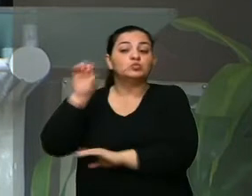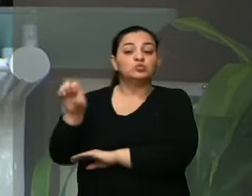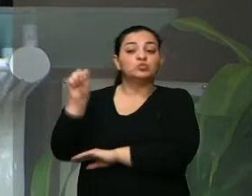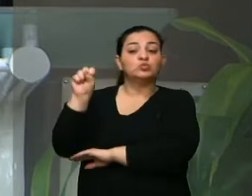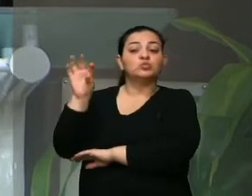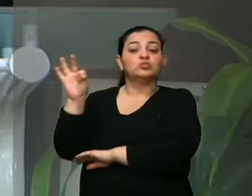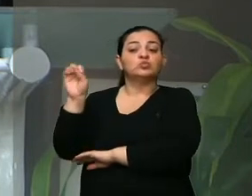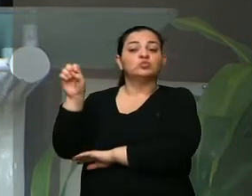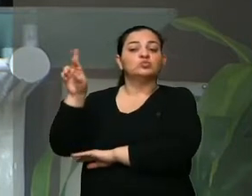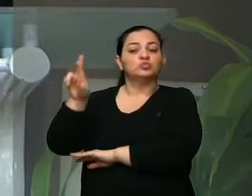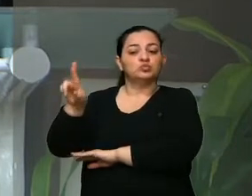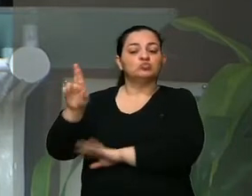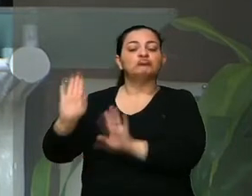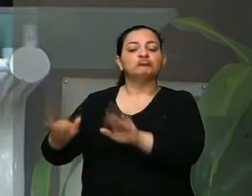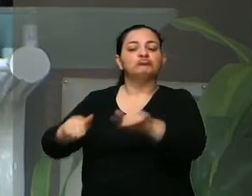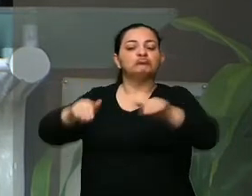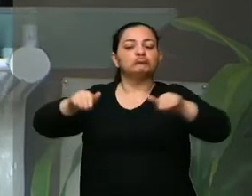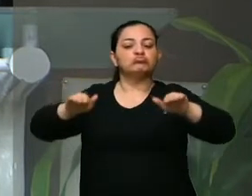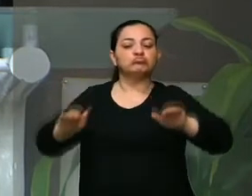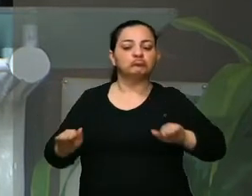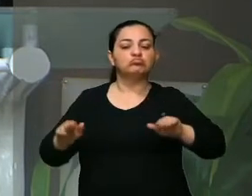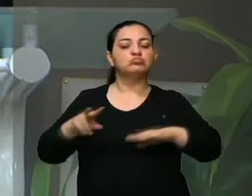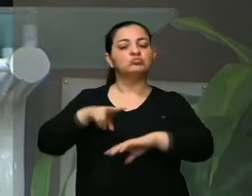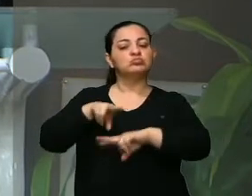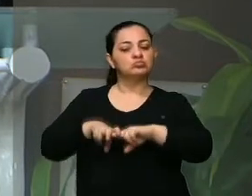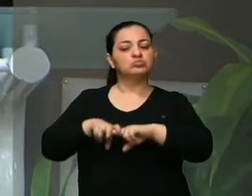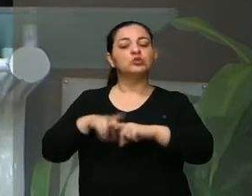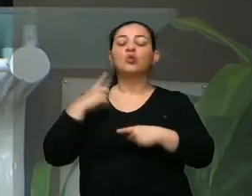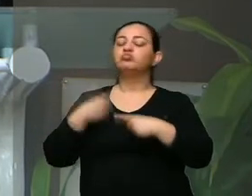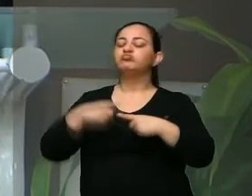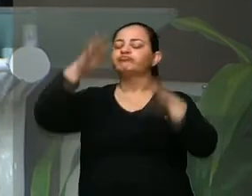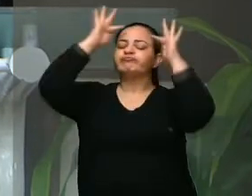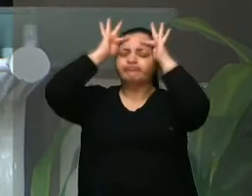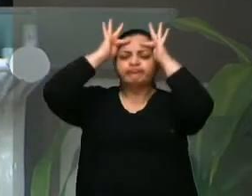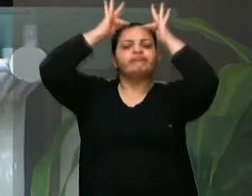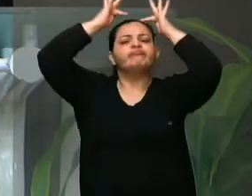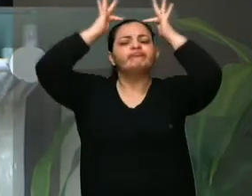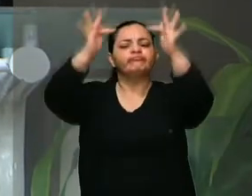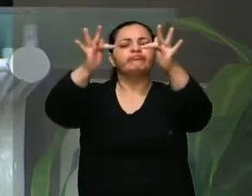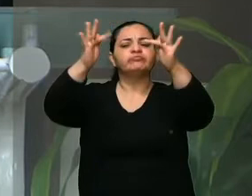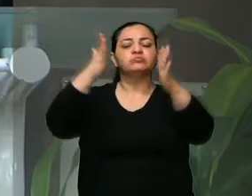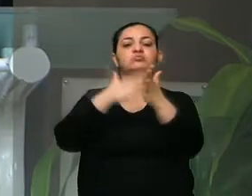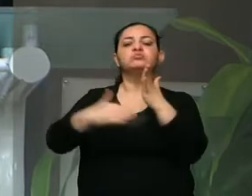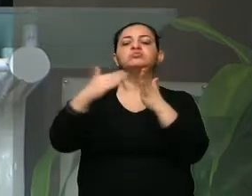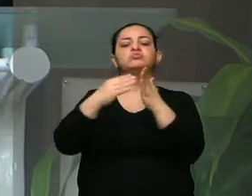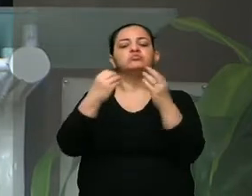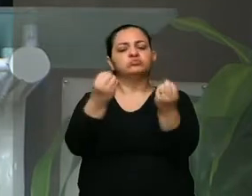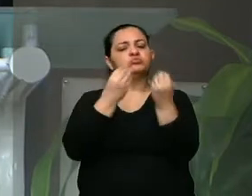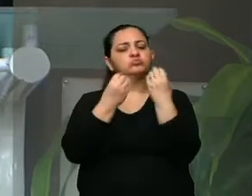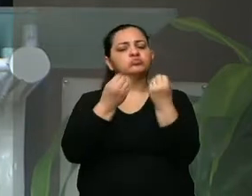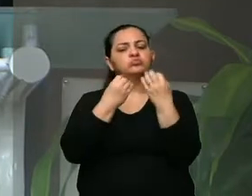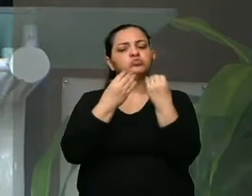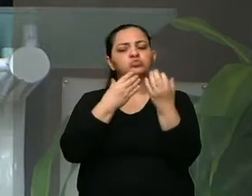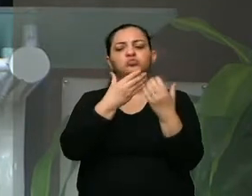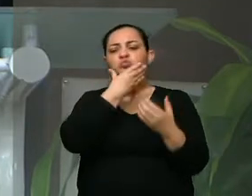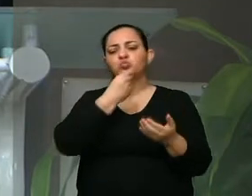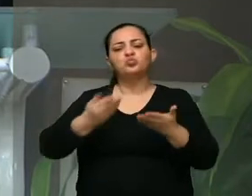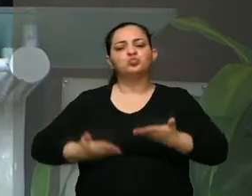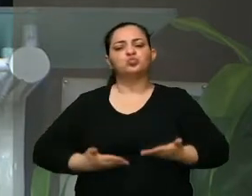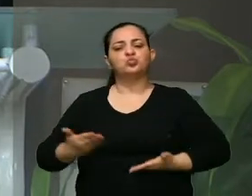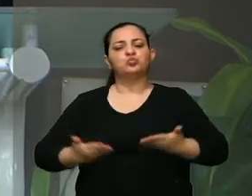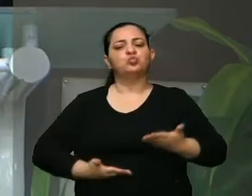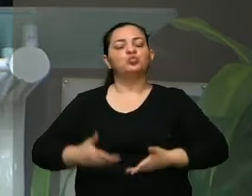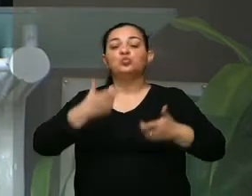assentou no trono porque ela foi fiel ao ensino de guy ela ficou